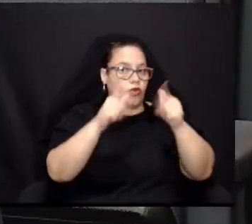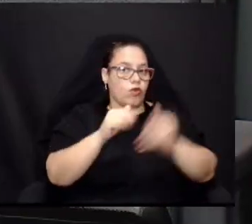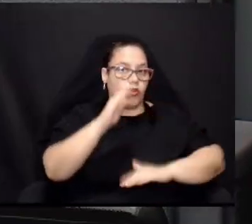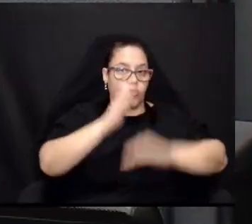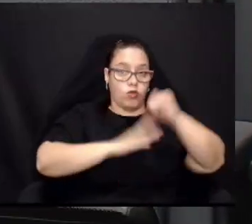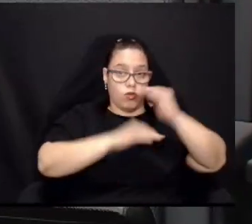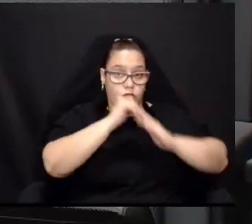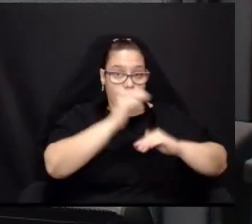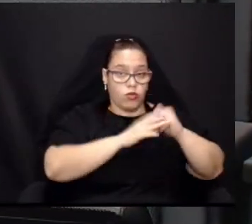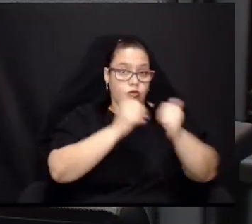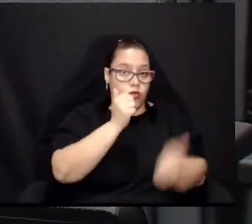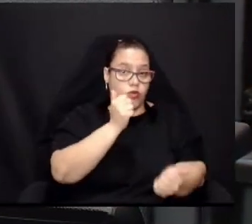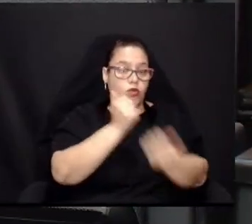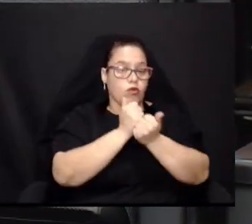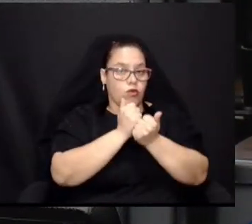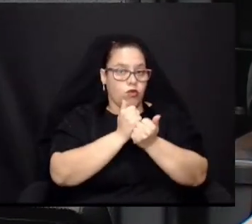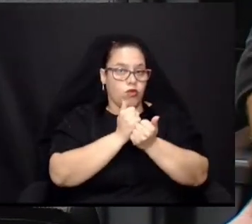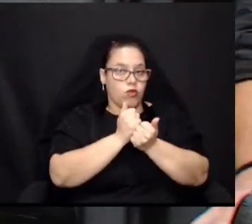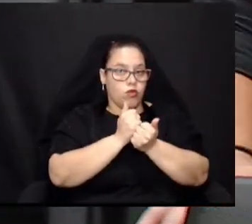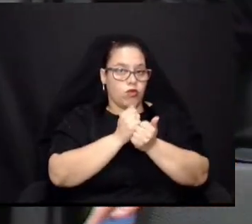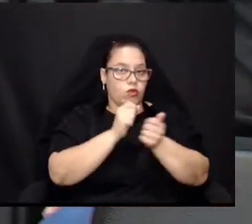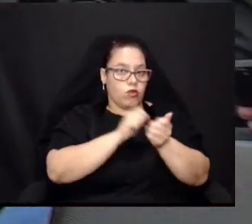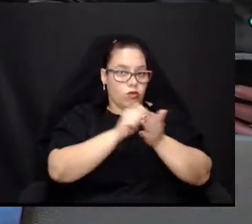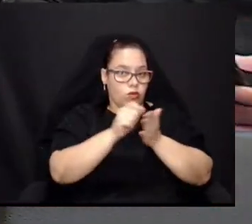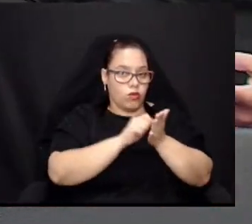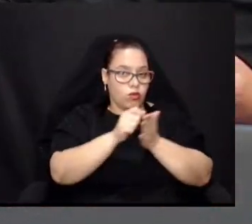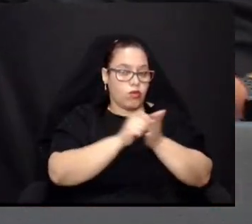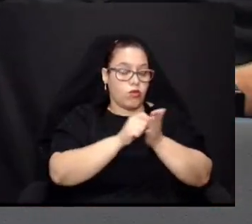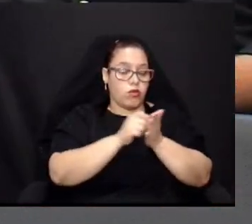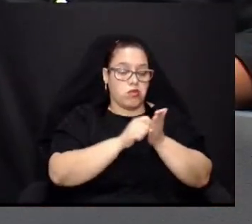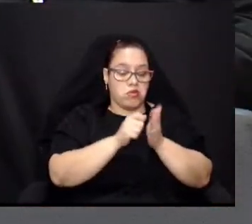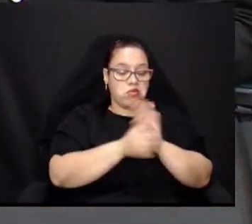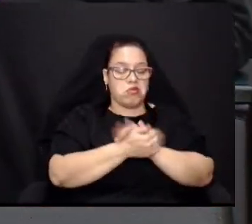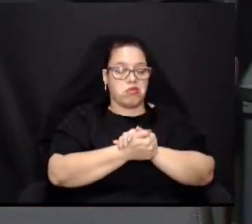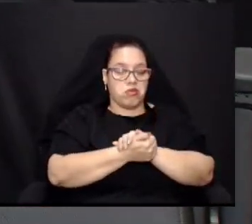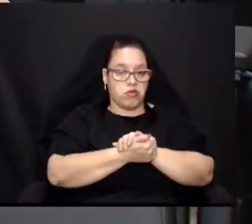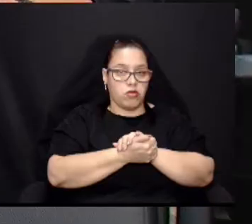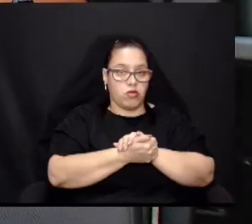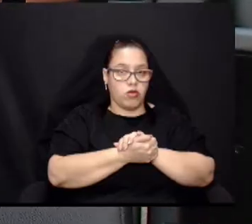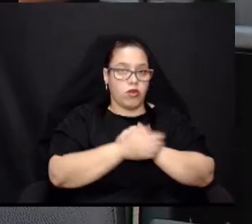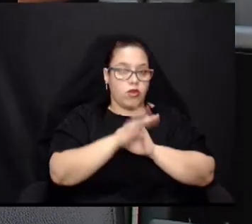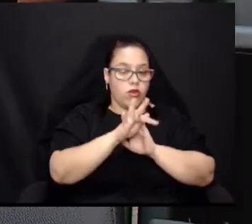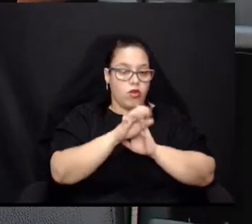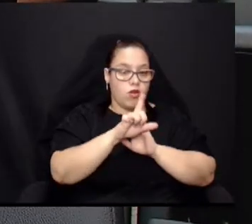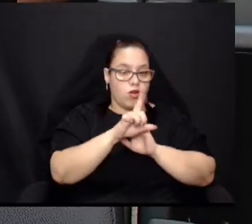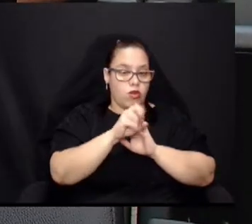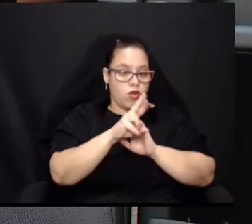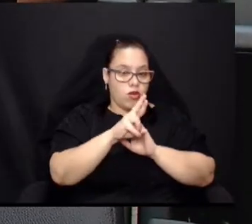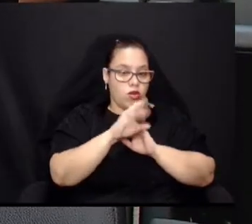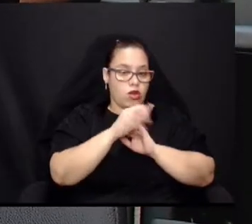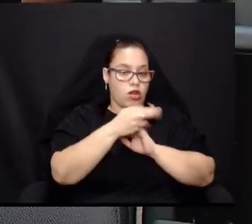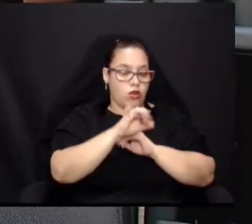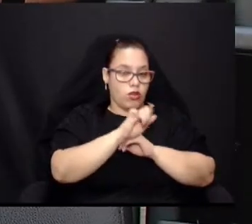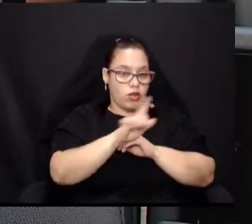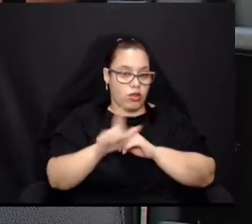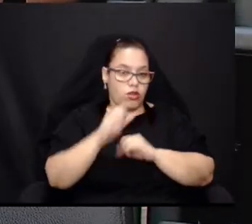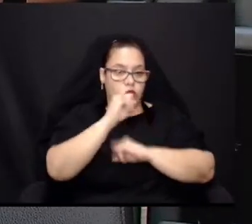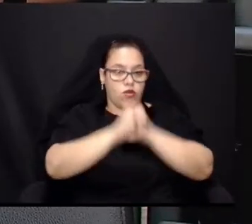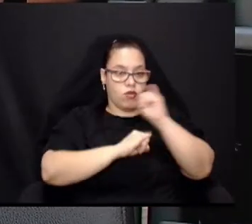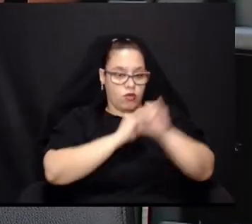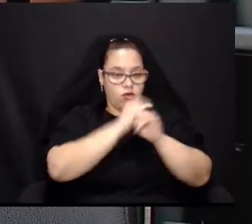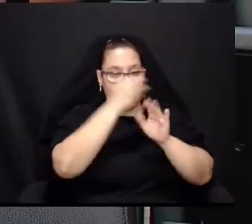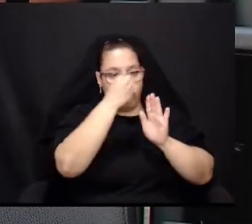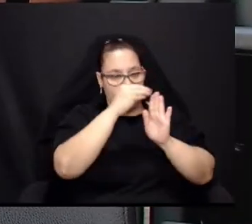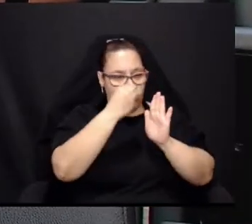apoio desde a elaboração de peças gráficas, folder, carrossel que vai para a intranet, enfim, toda a elaboração de